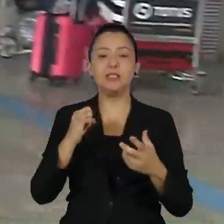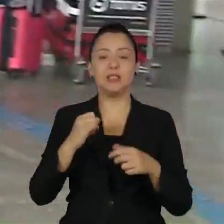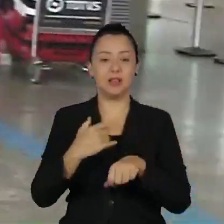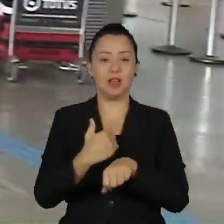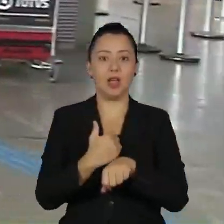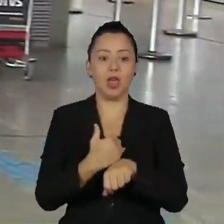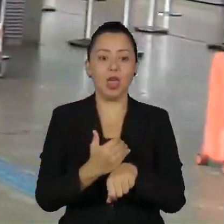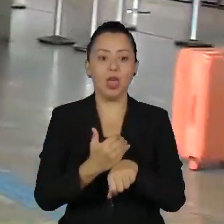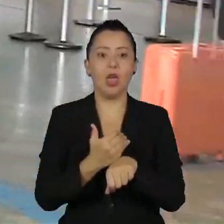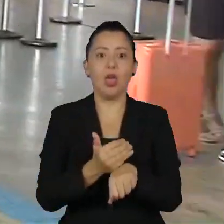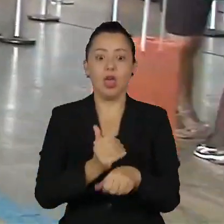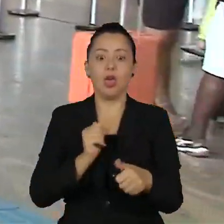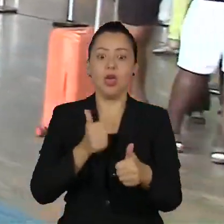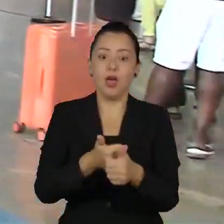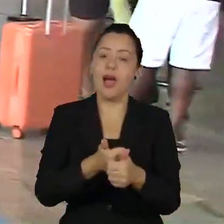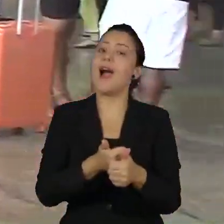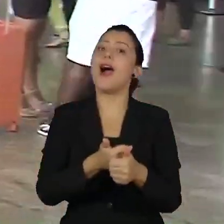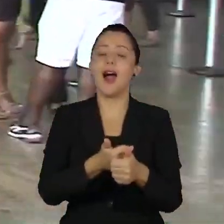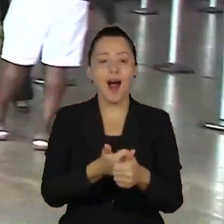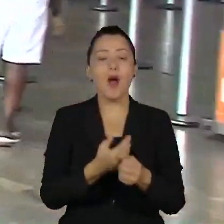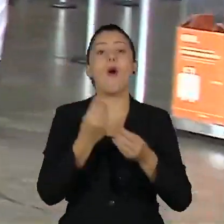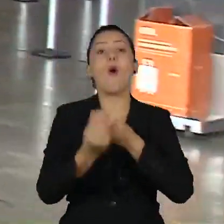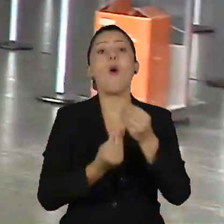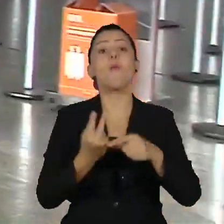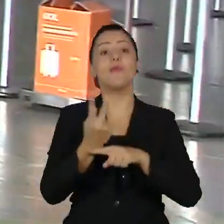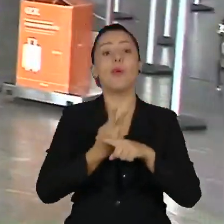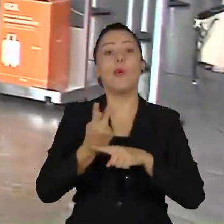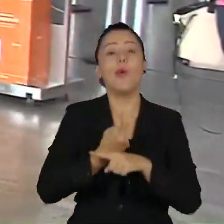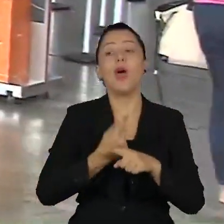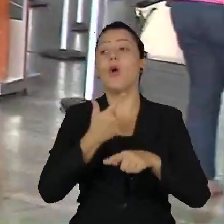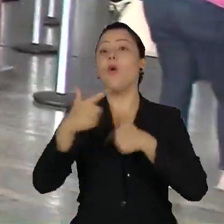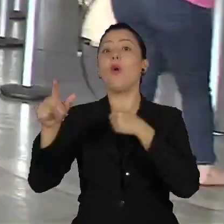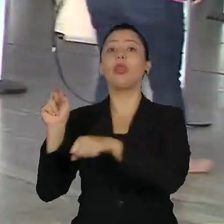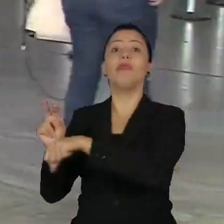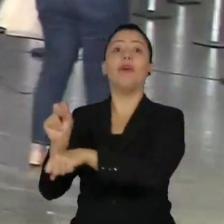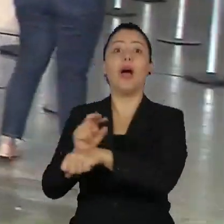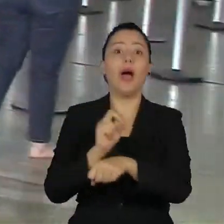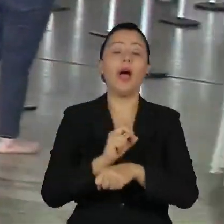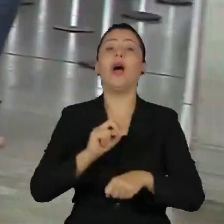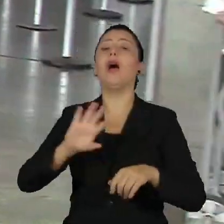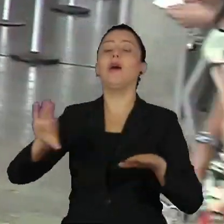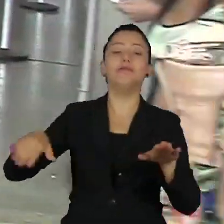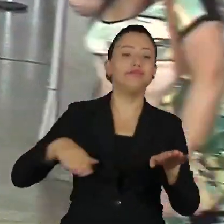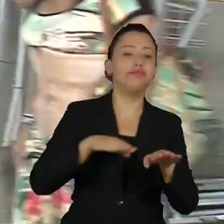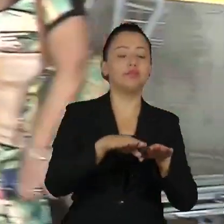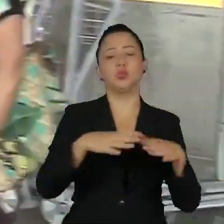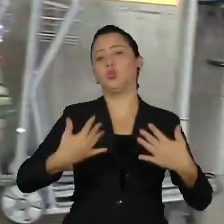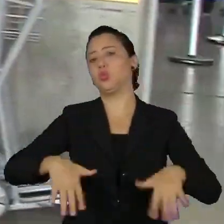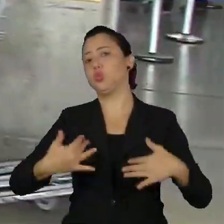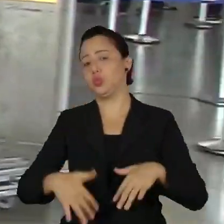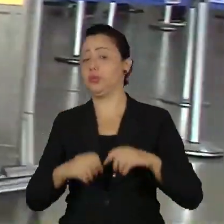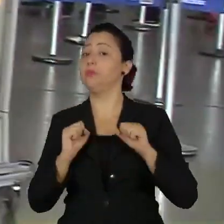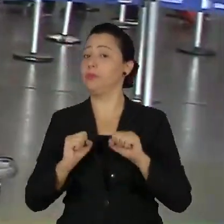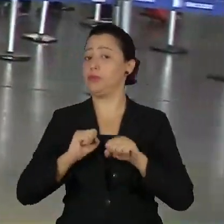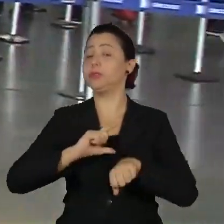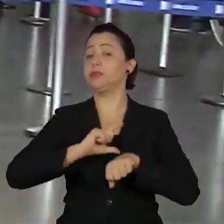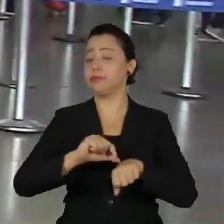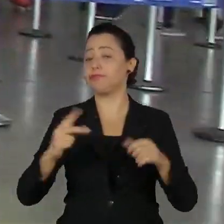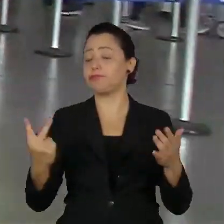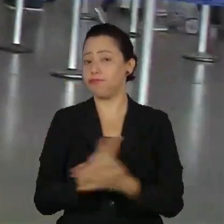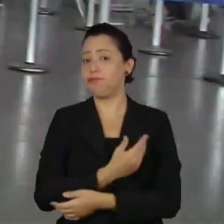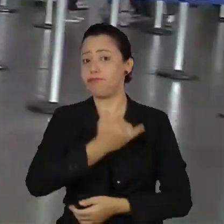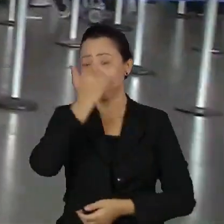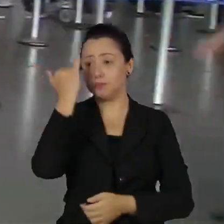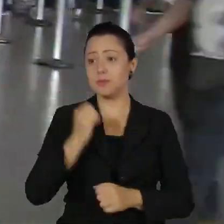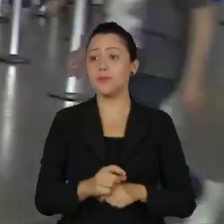voo bastante apertado, que tem que esperar outros carros saírem para entrar aqui de volta. E se tiver alguma bagagem maior, mesmo quem